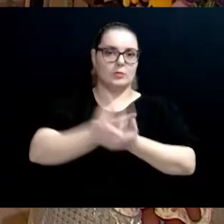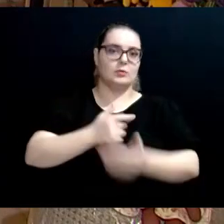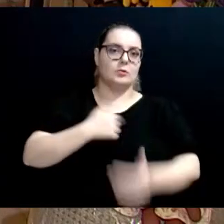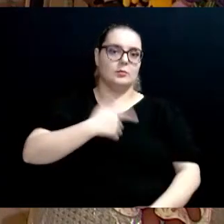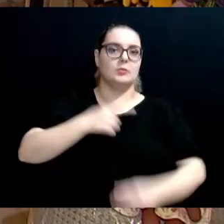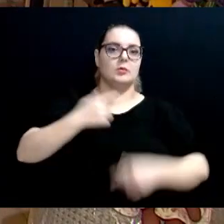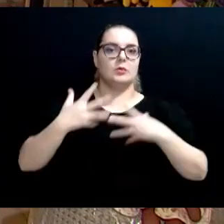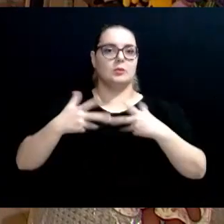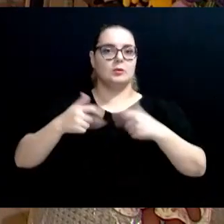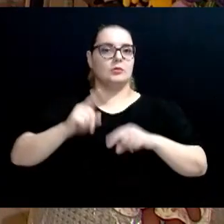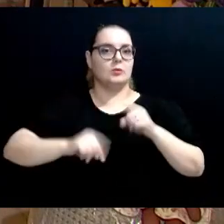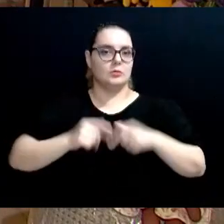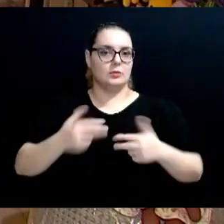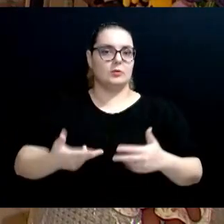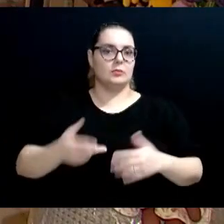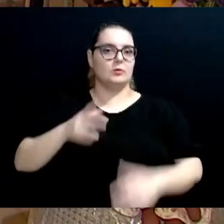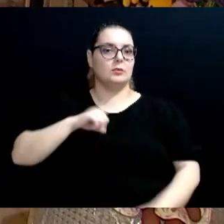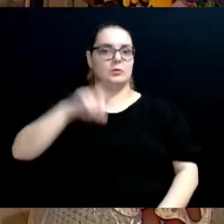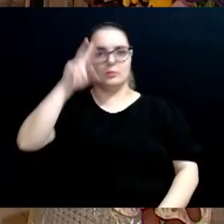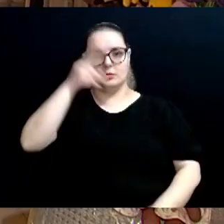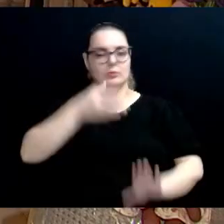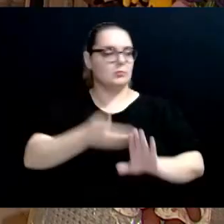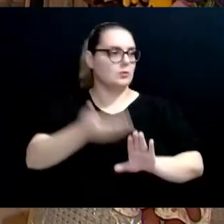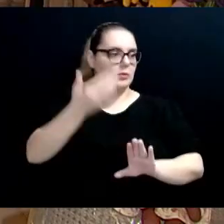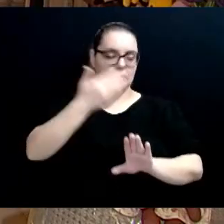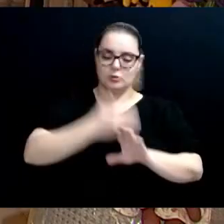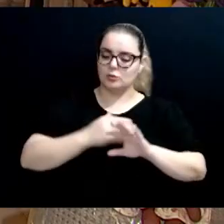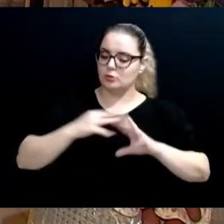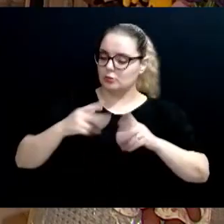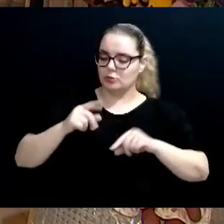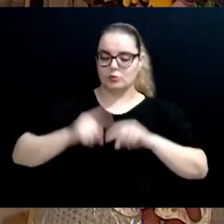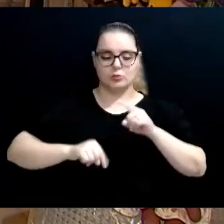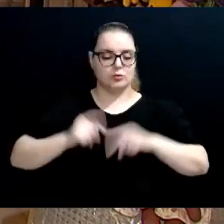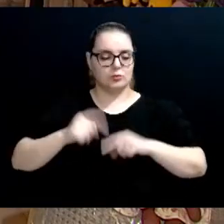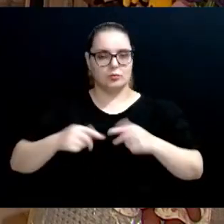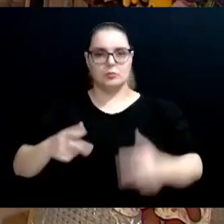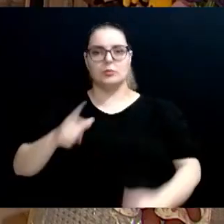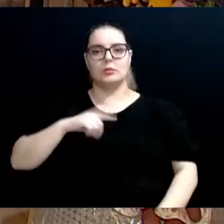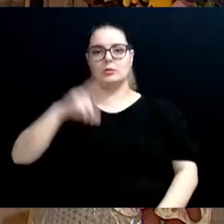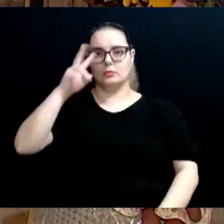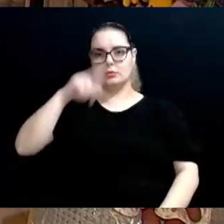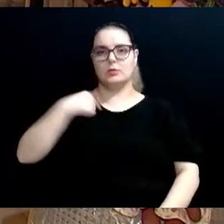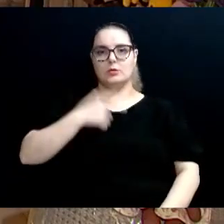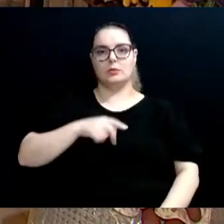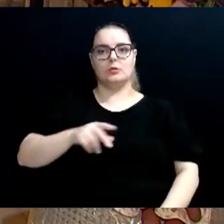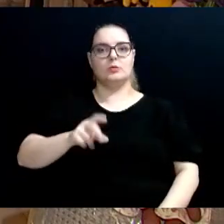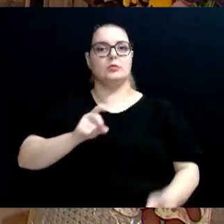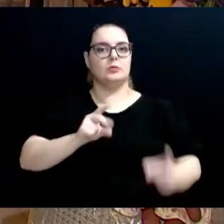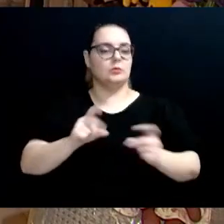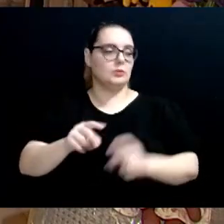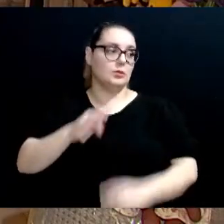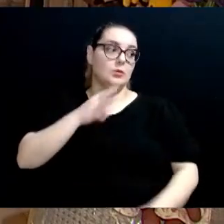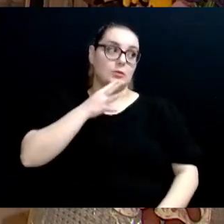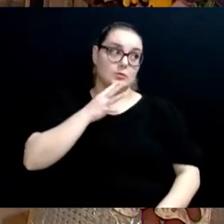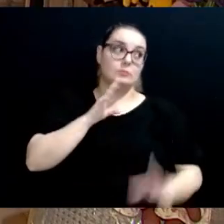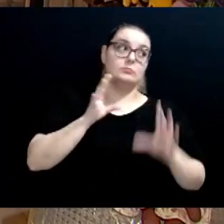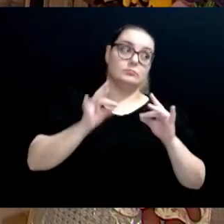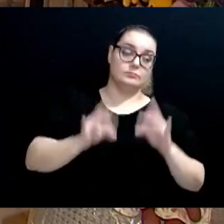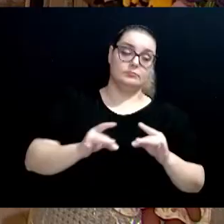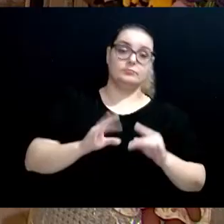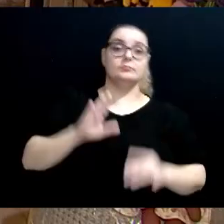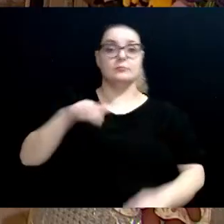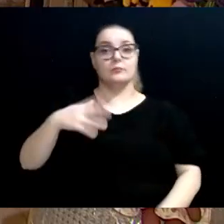nosso cliente compra da gente porque todo produto tem uma história por trás. Todo produto tem uma história. E os nossos